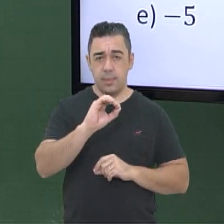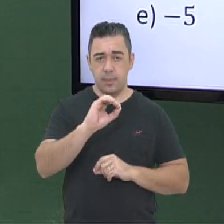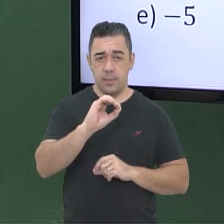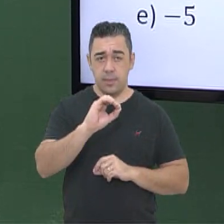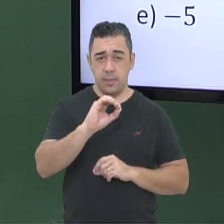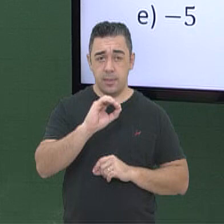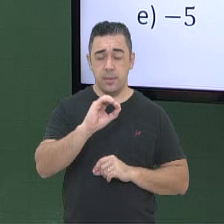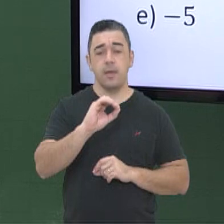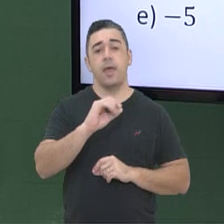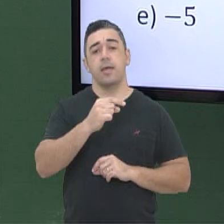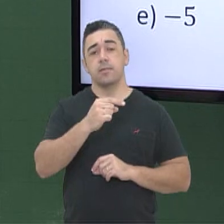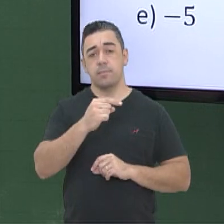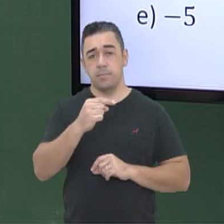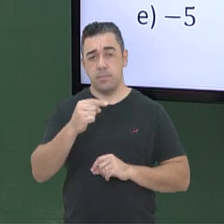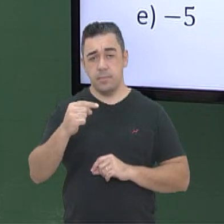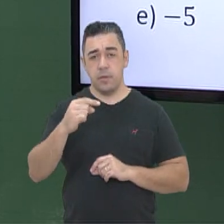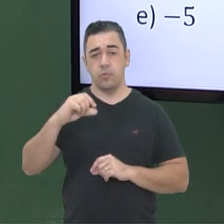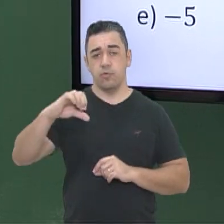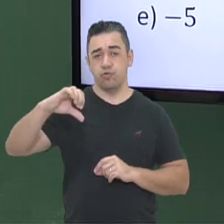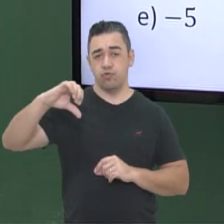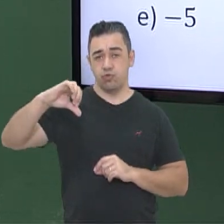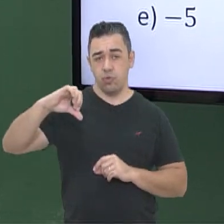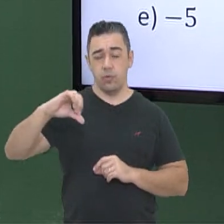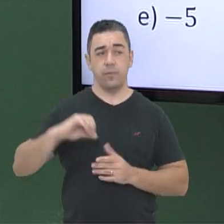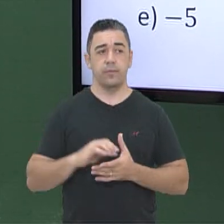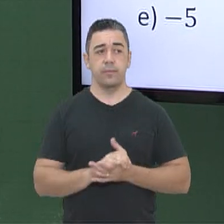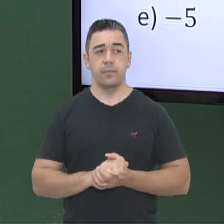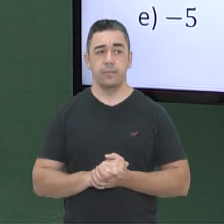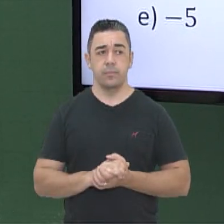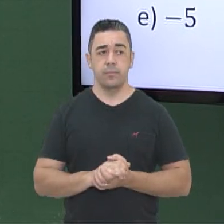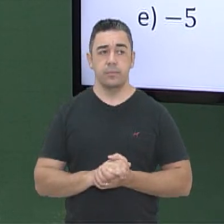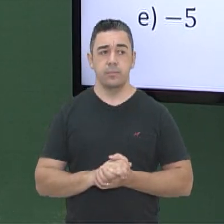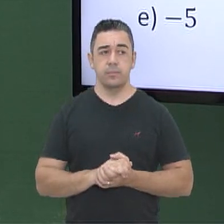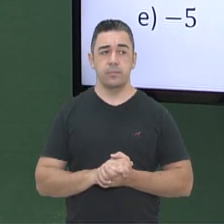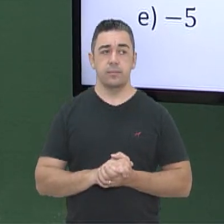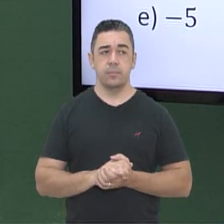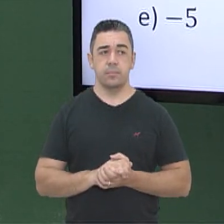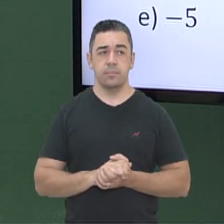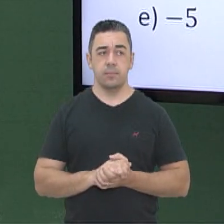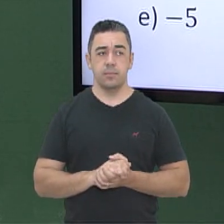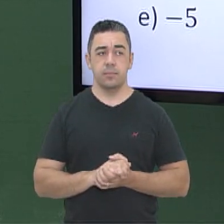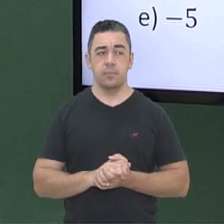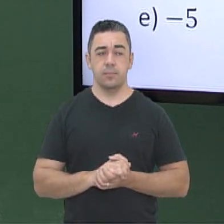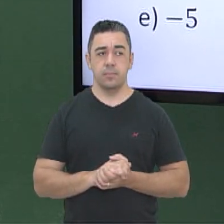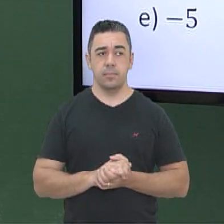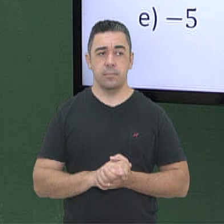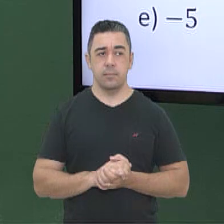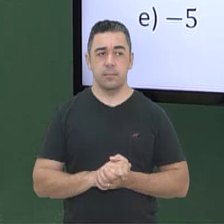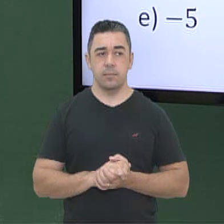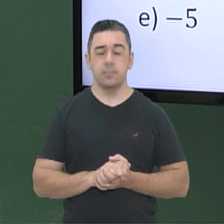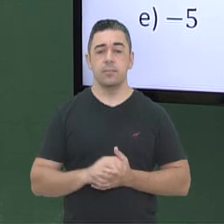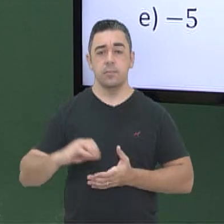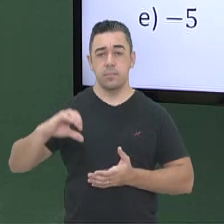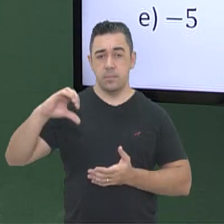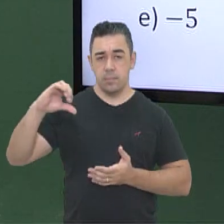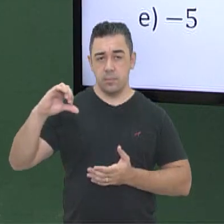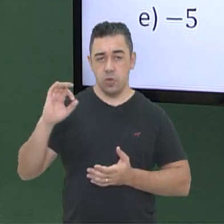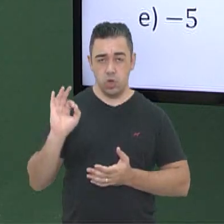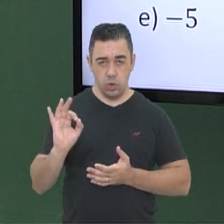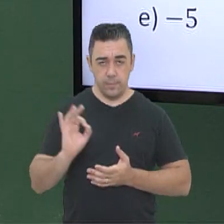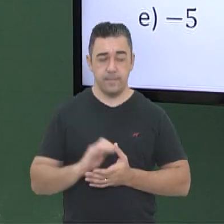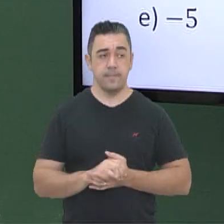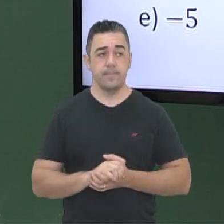quadrado desaparece, o quadrado desaparece a raiz, vai ficar 10 menos 3 ao quadrado, que